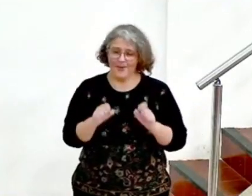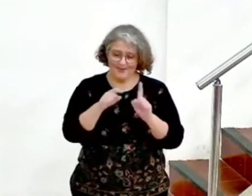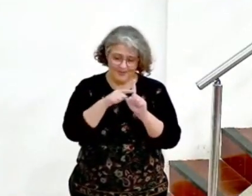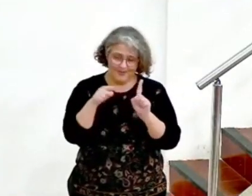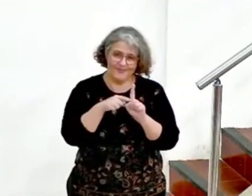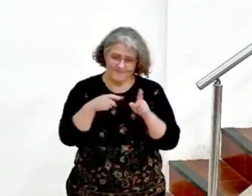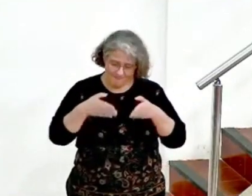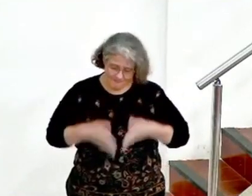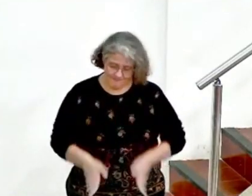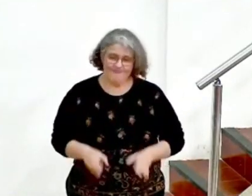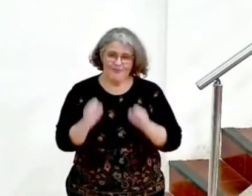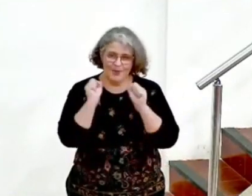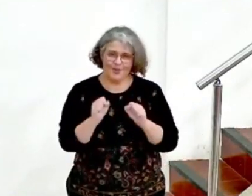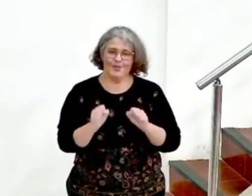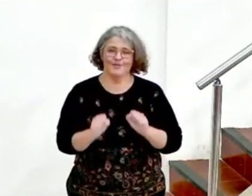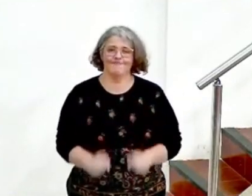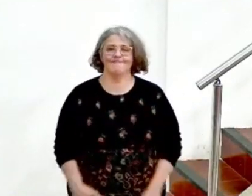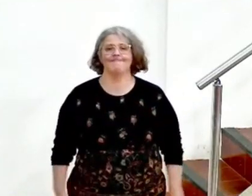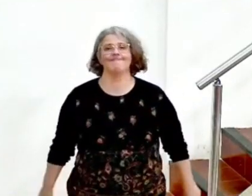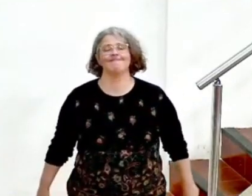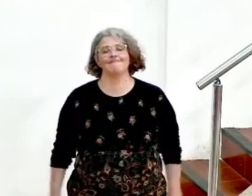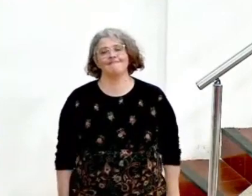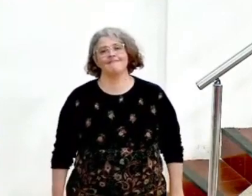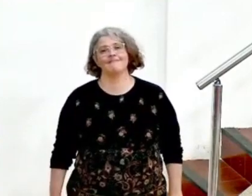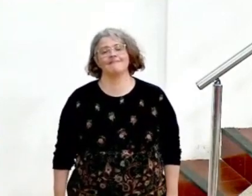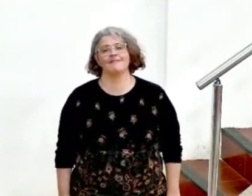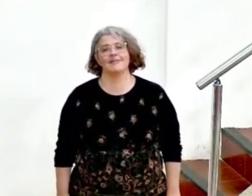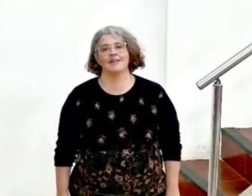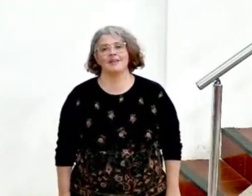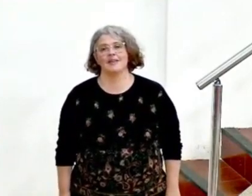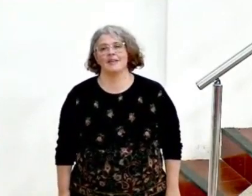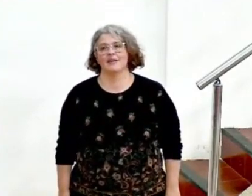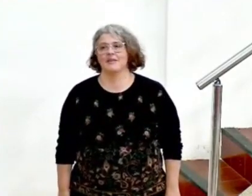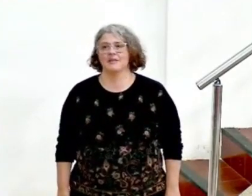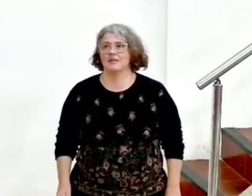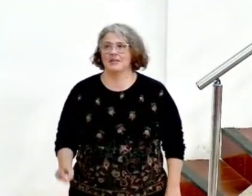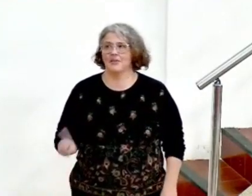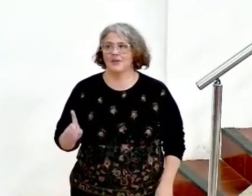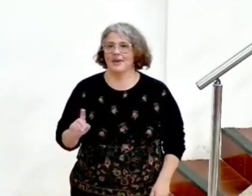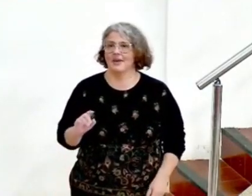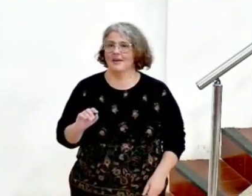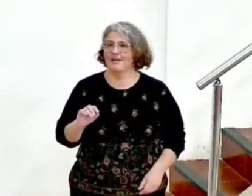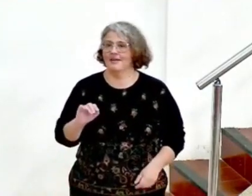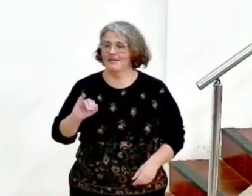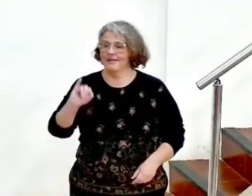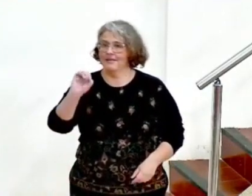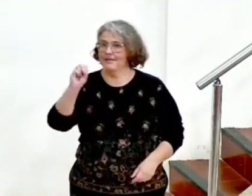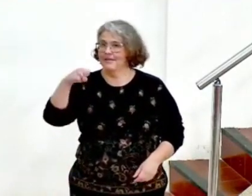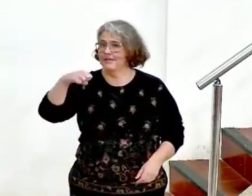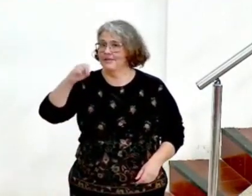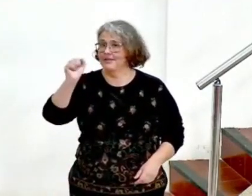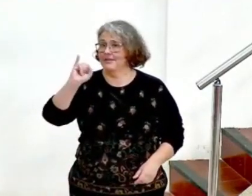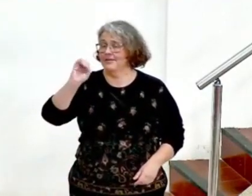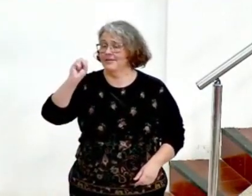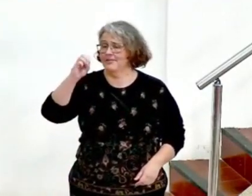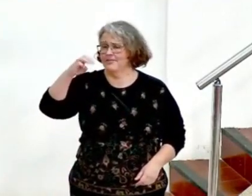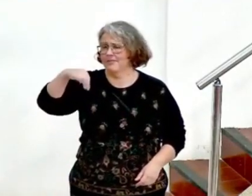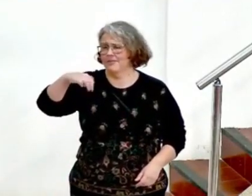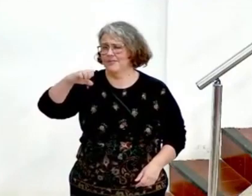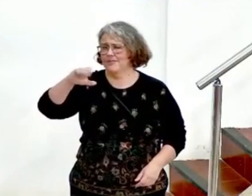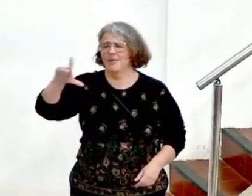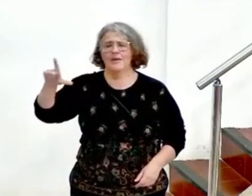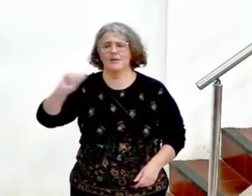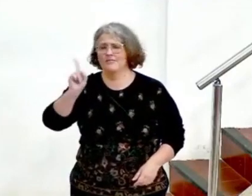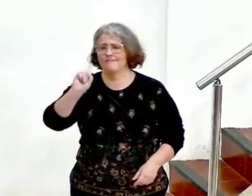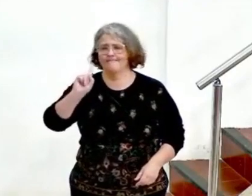filhos. E não é qualquer filho. Não é Ismael, é Isaac, o filho da promessa. Esse verbo